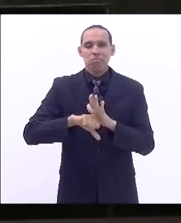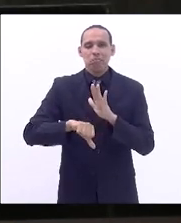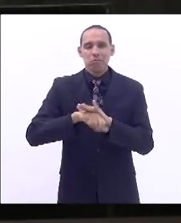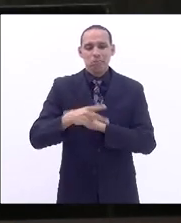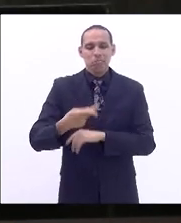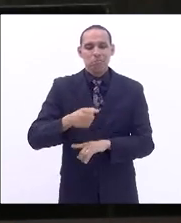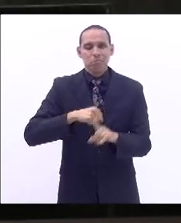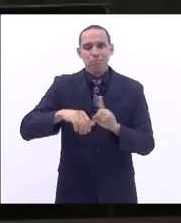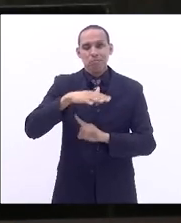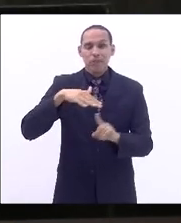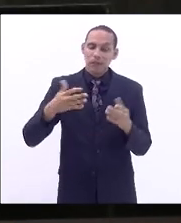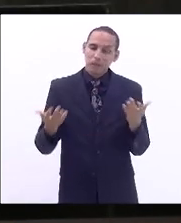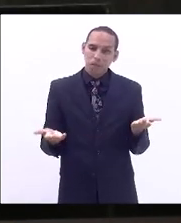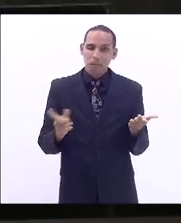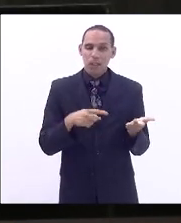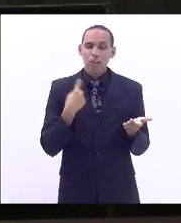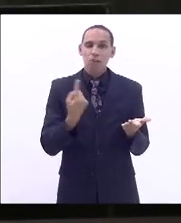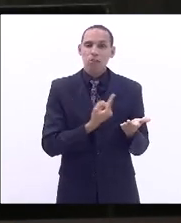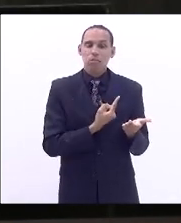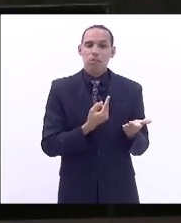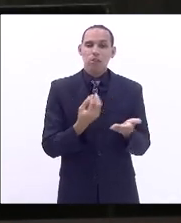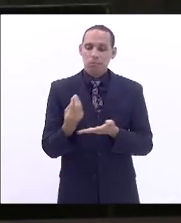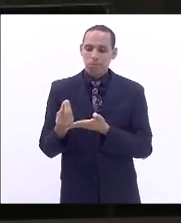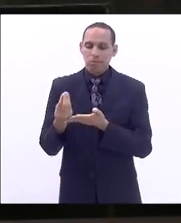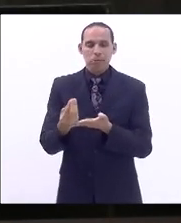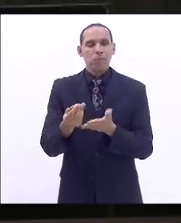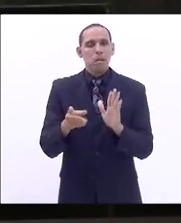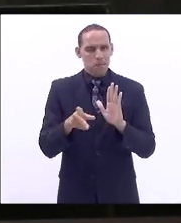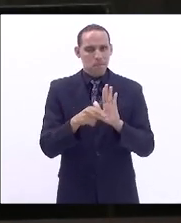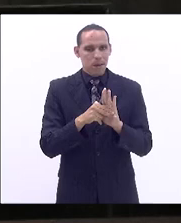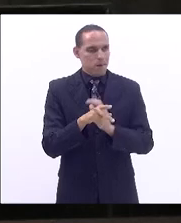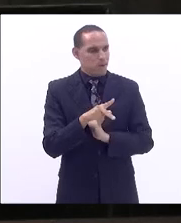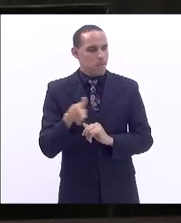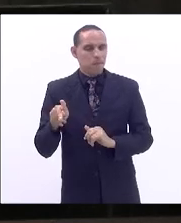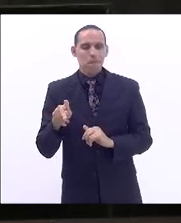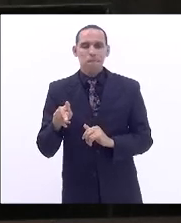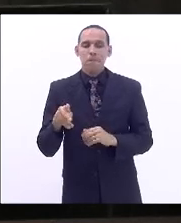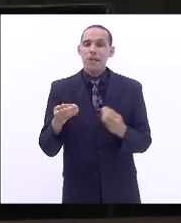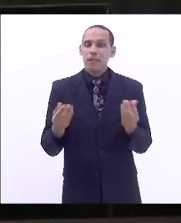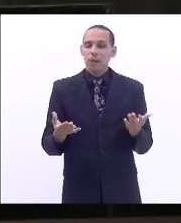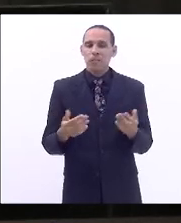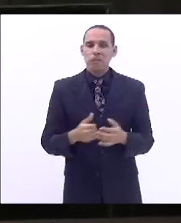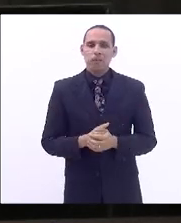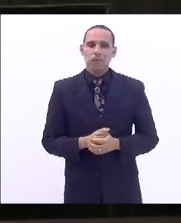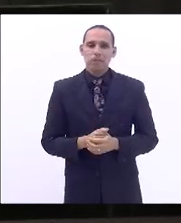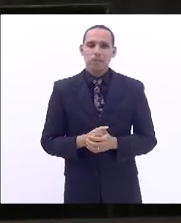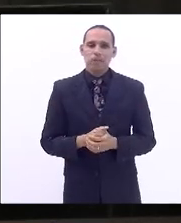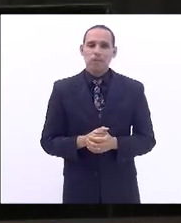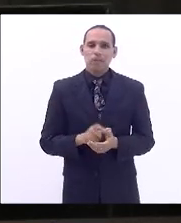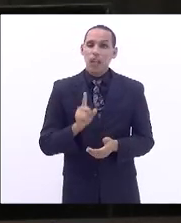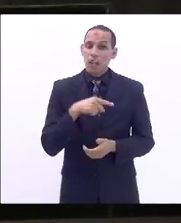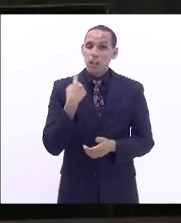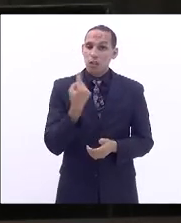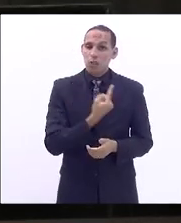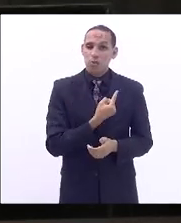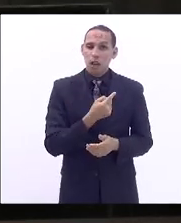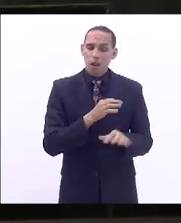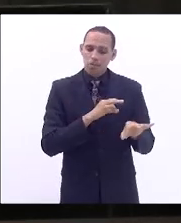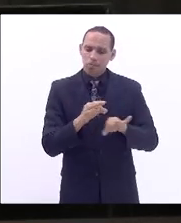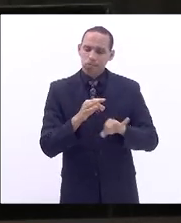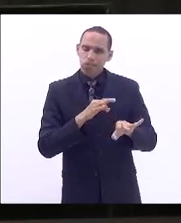sociedade então a gente oferecer uma Emenda senhor presidente justamente para que a gente possa